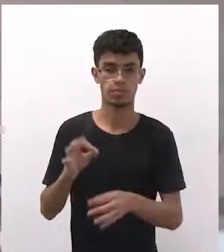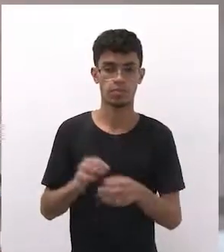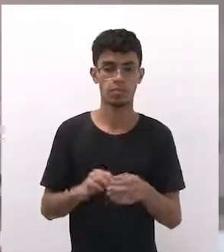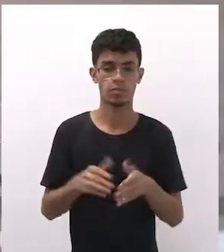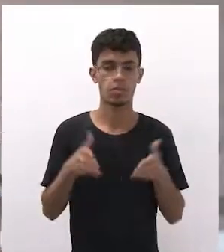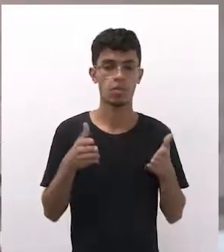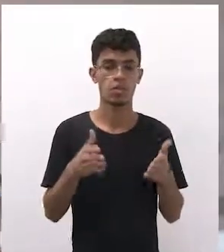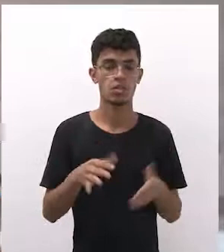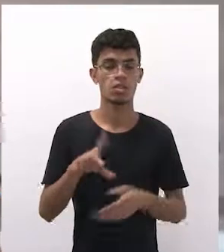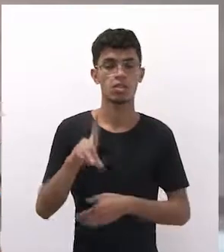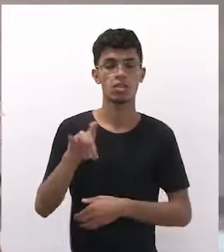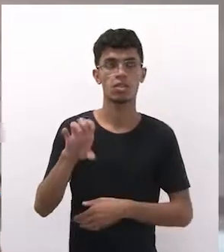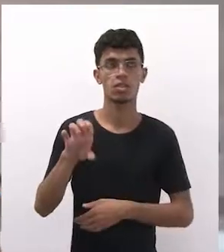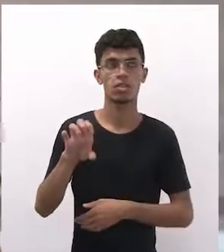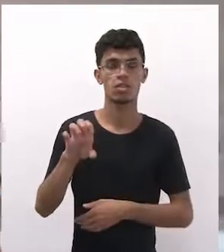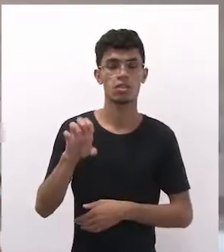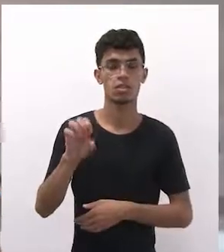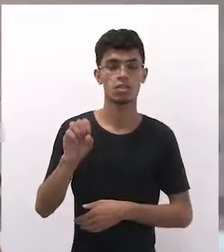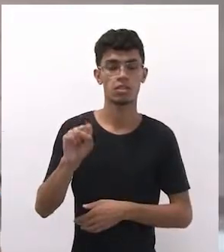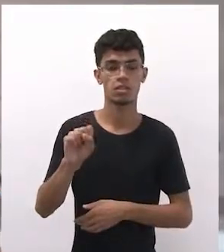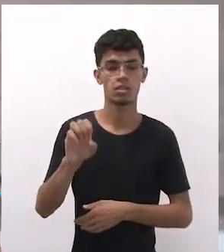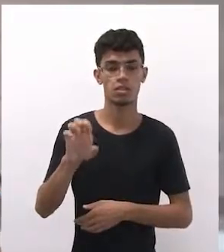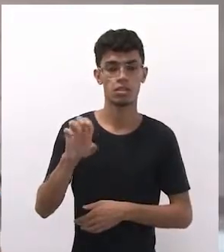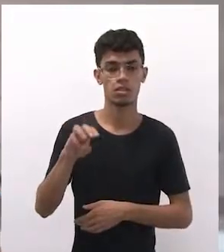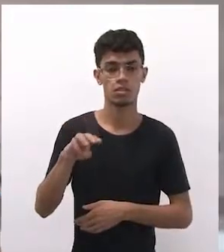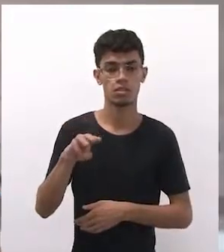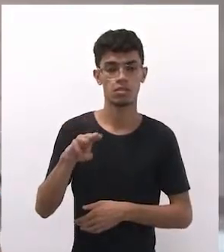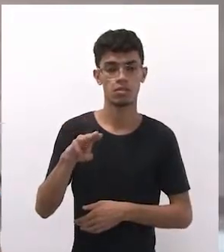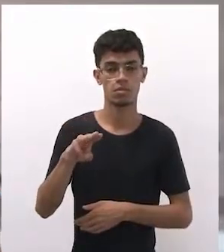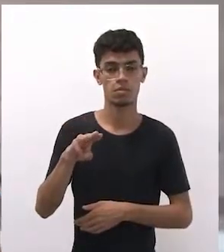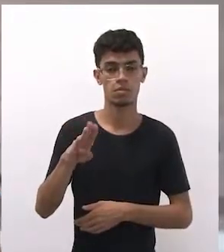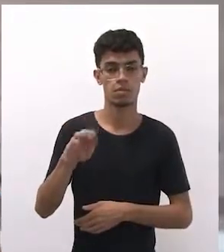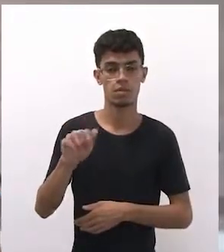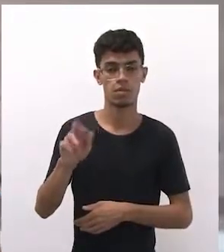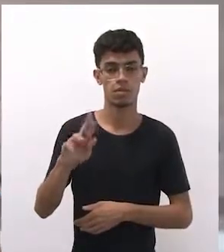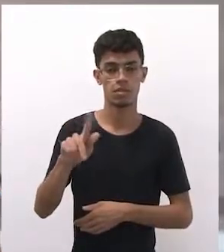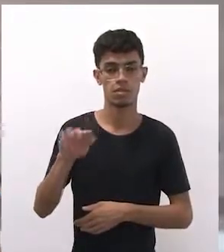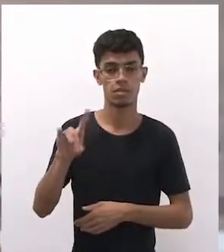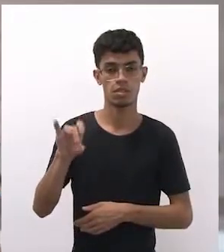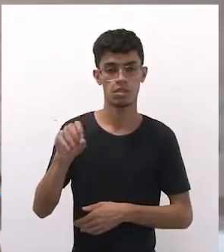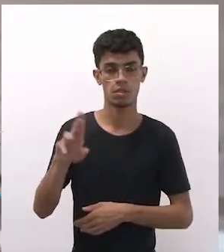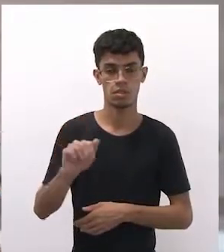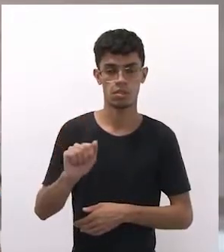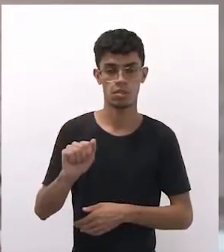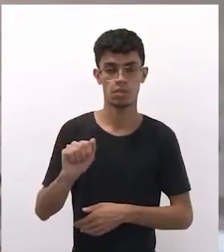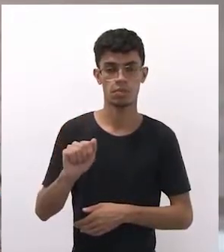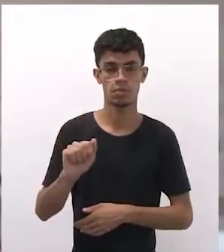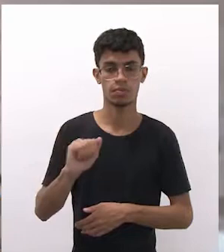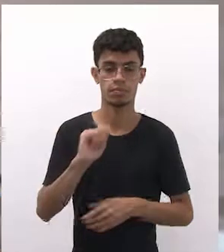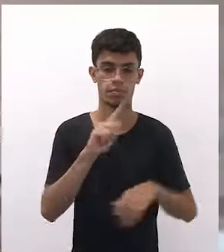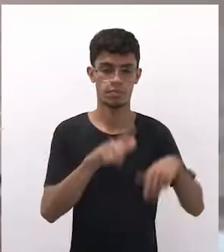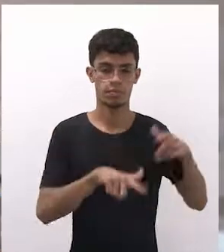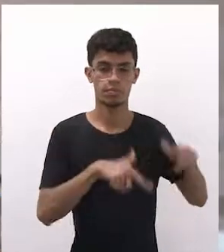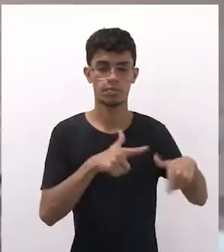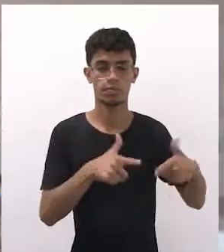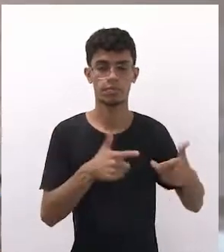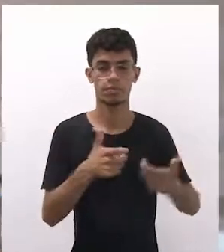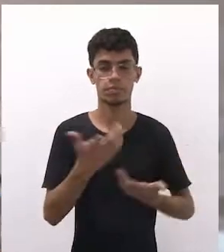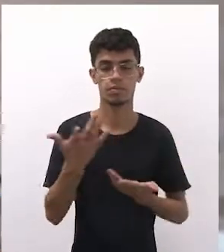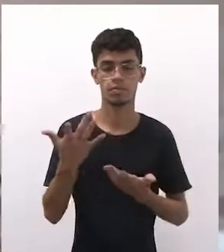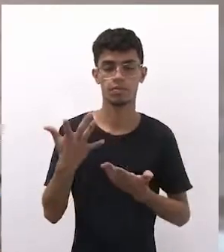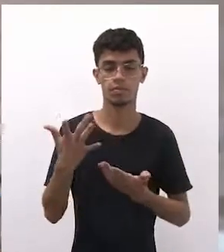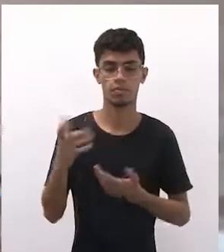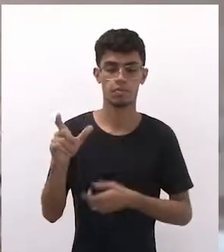hoje ela é desembargadora até no Pará, no TRT8, juíza do trabalho também, desembargadora do trabalho. E daí ela